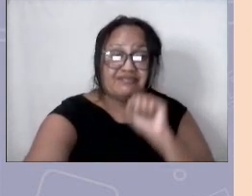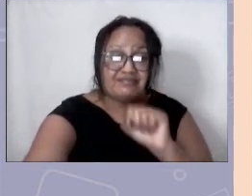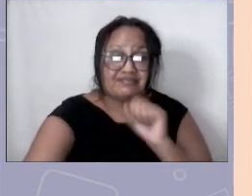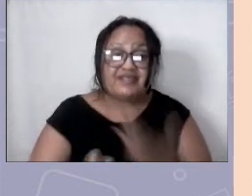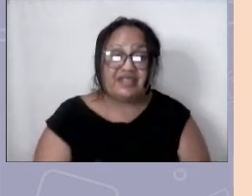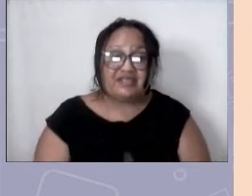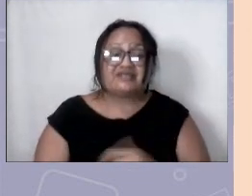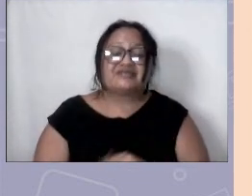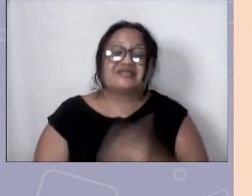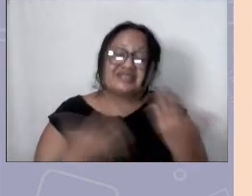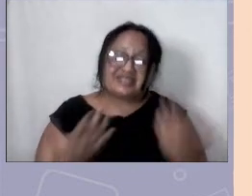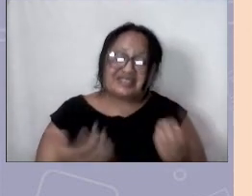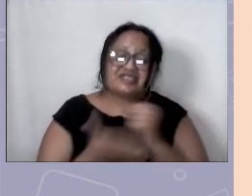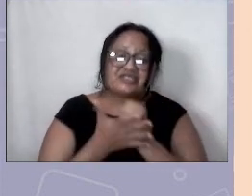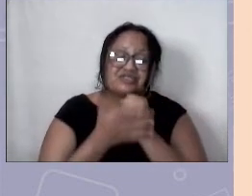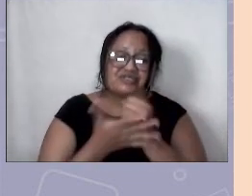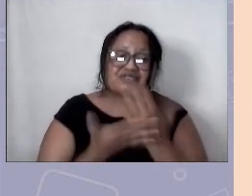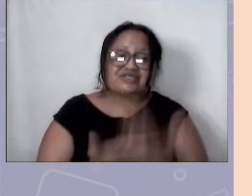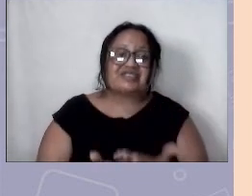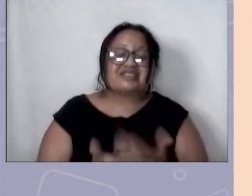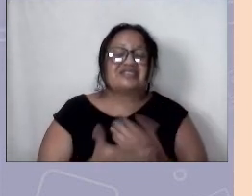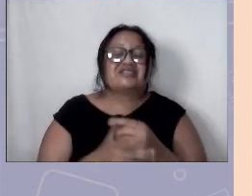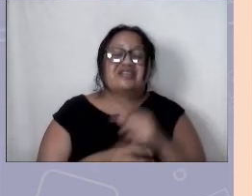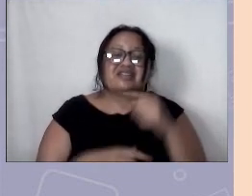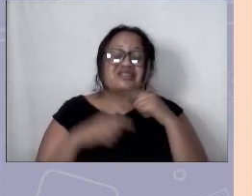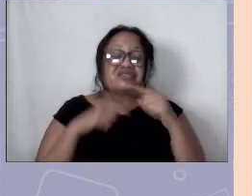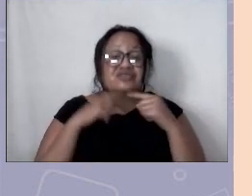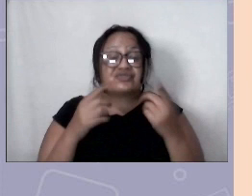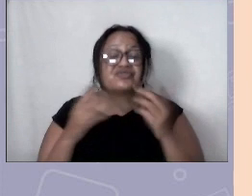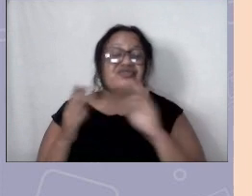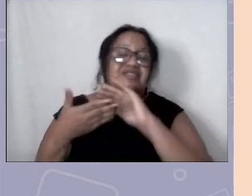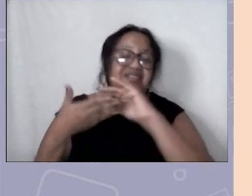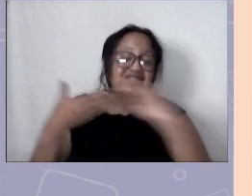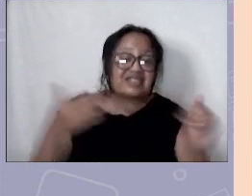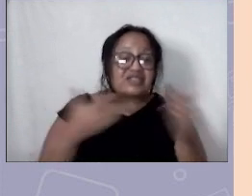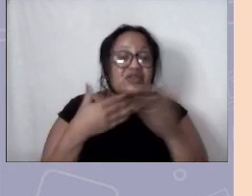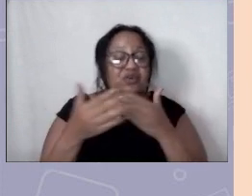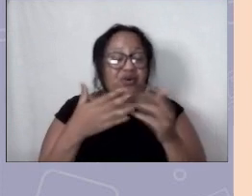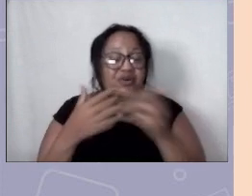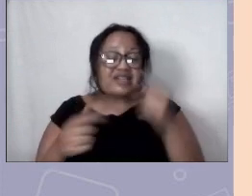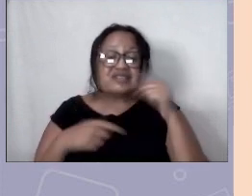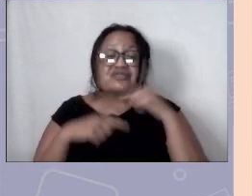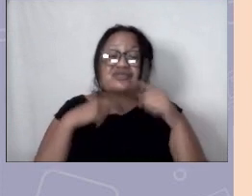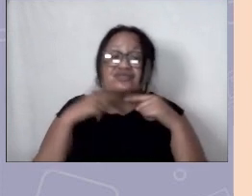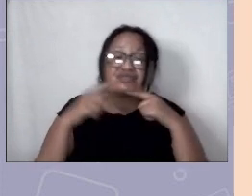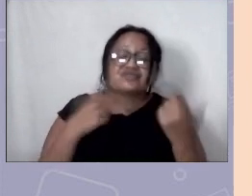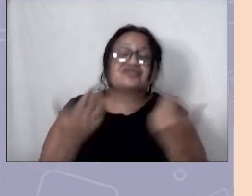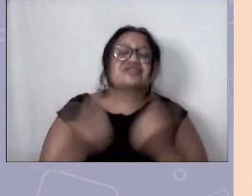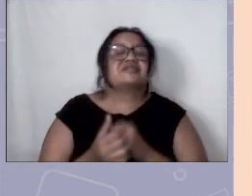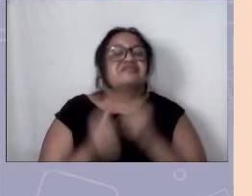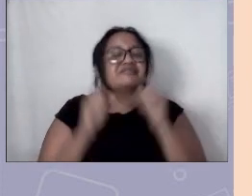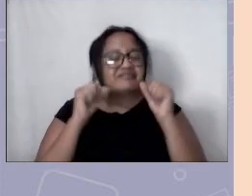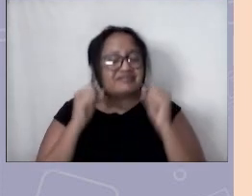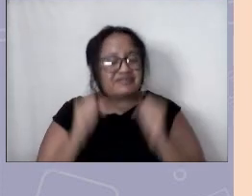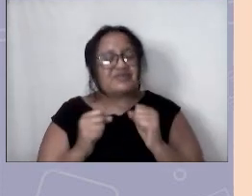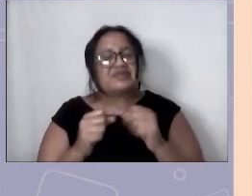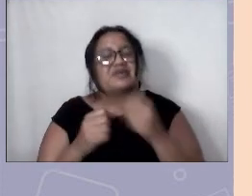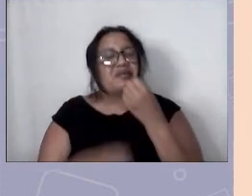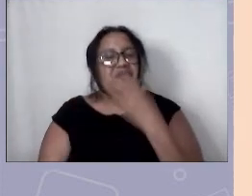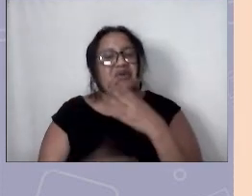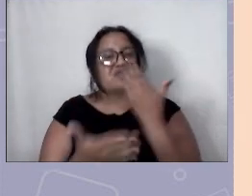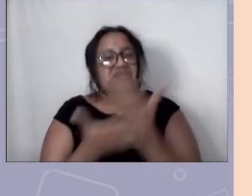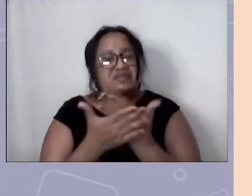espero ter sanado e ajudado a sanar a dúvida de vocês tá qualquer dúvida estamos à disposição bons estudos